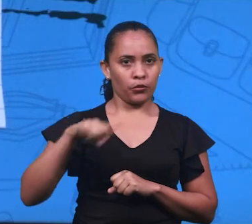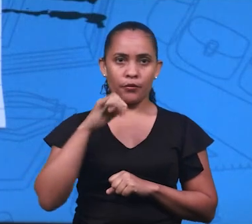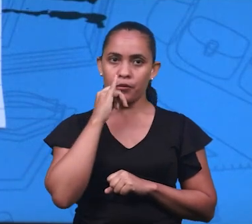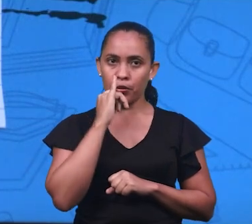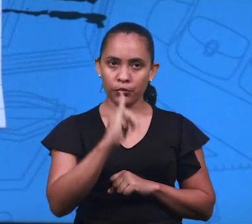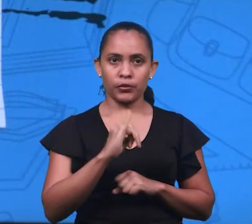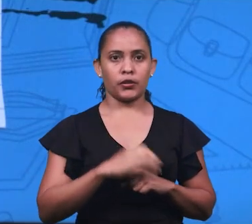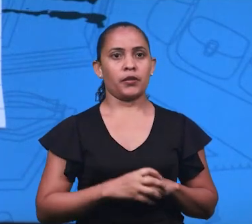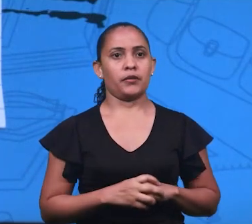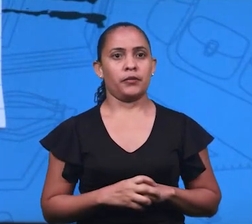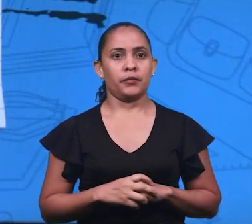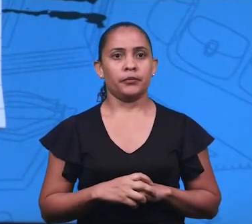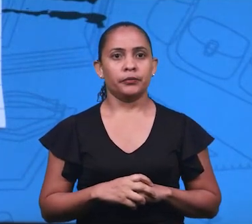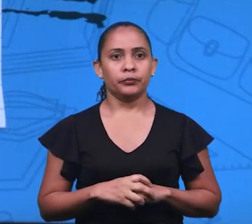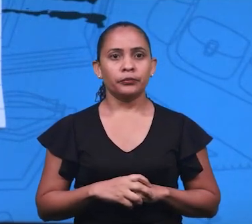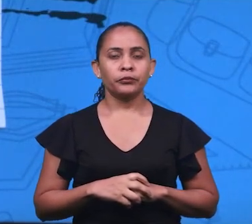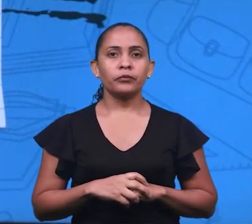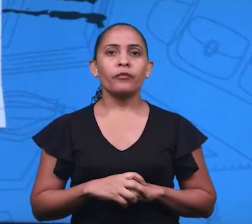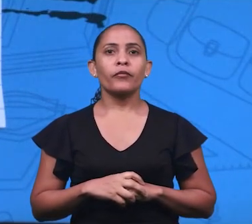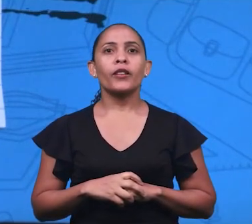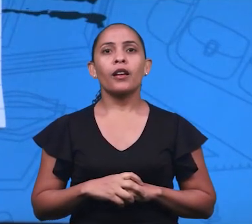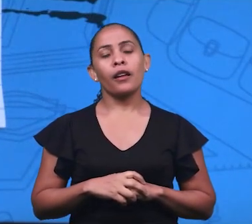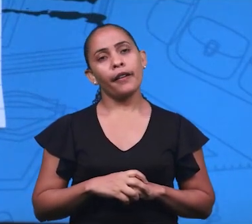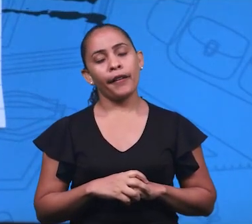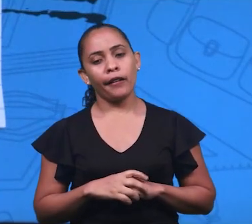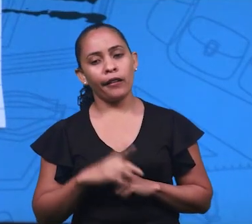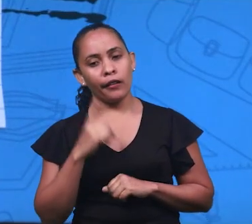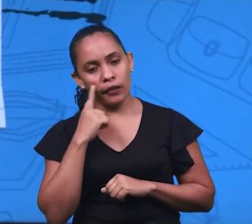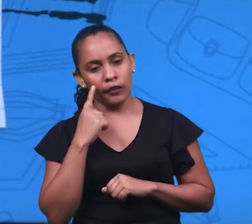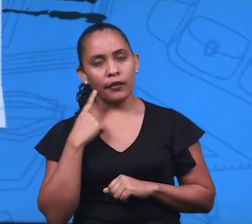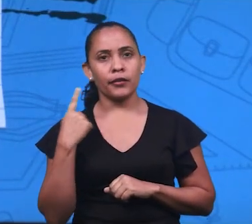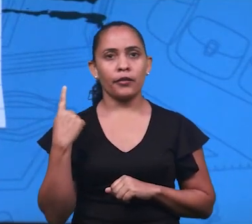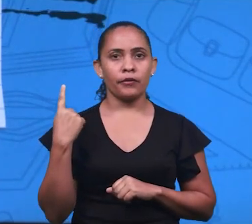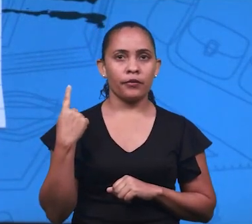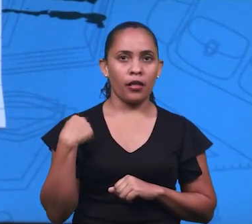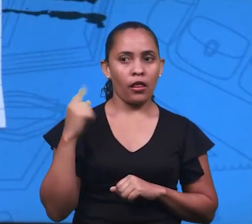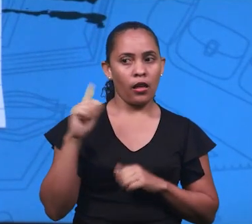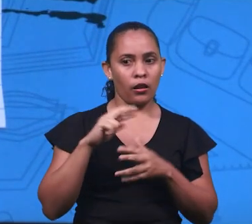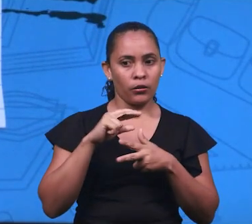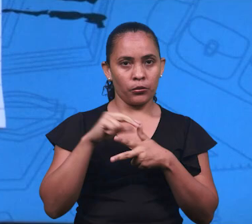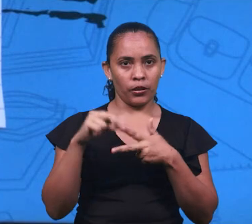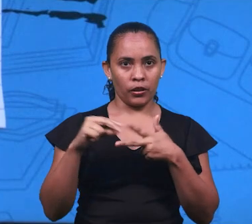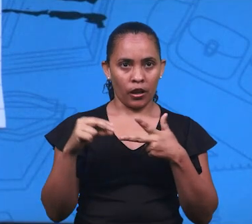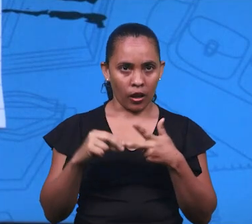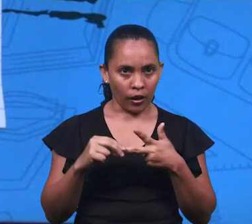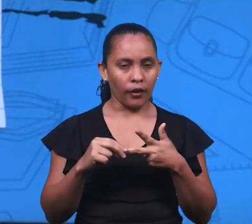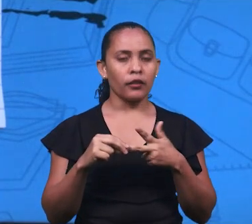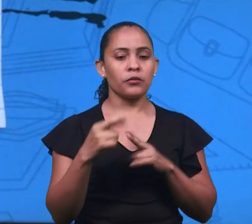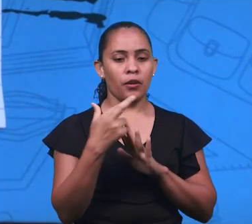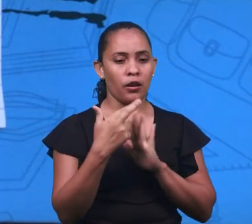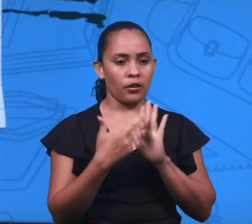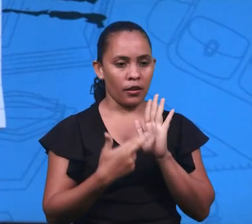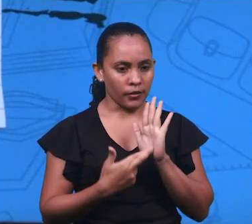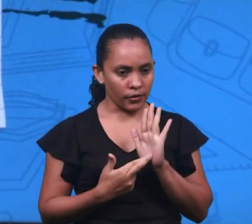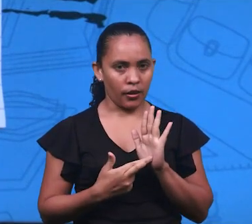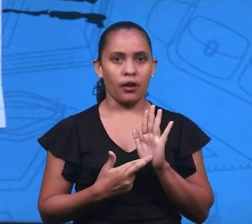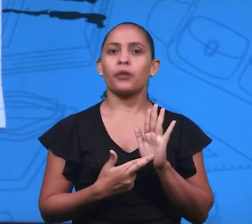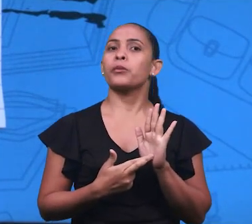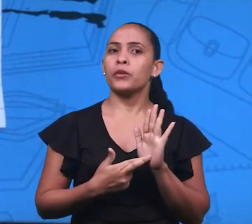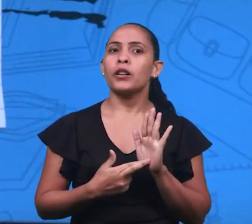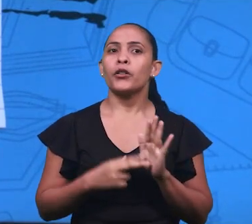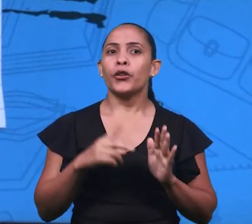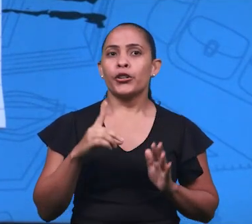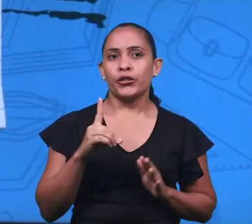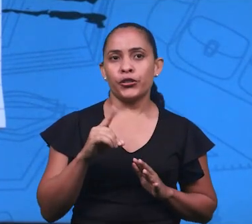a vocês, é um joguinho de quebra-cabeça, né? Lá no Enem, você vai produzir uma redação, que é uma dissertação